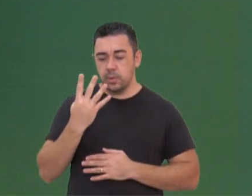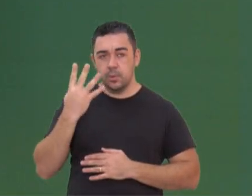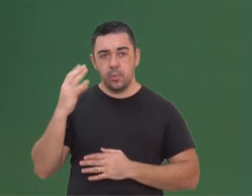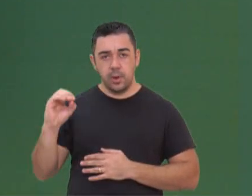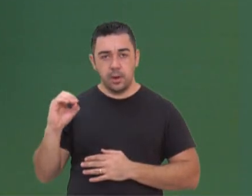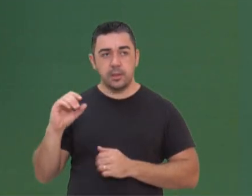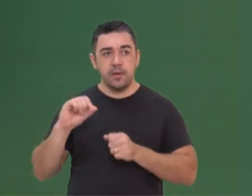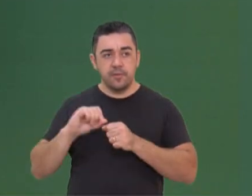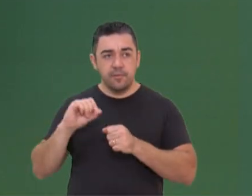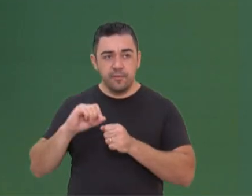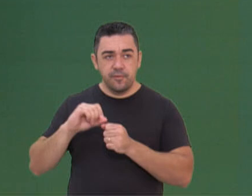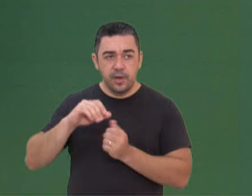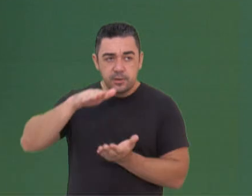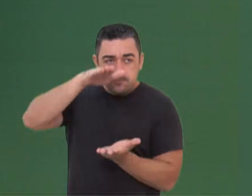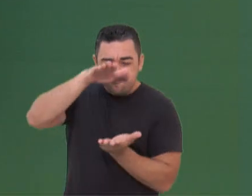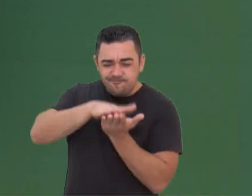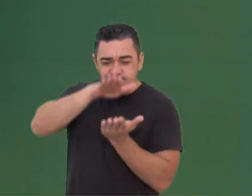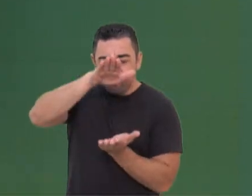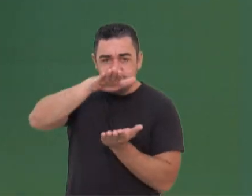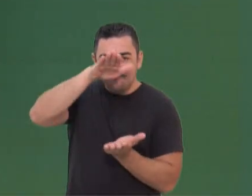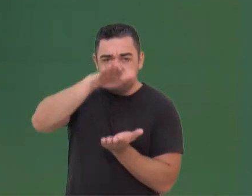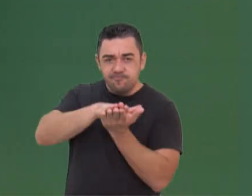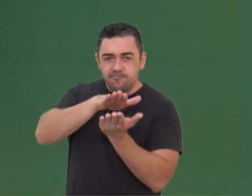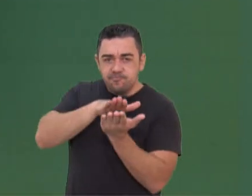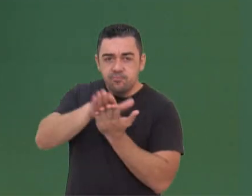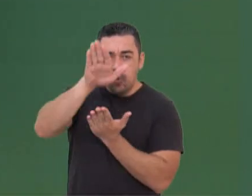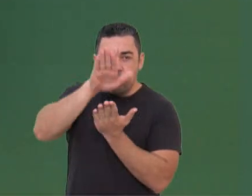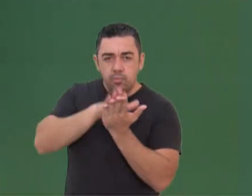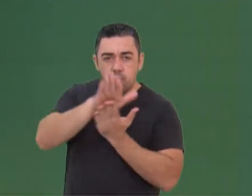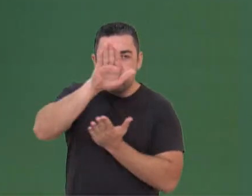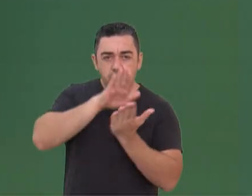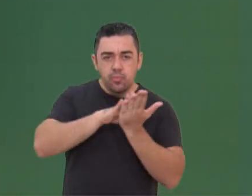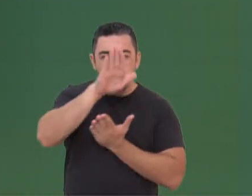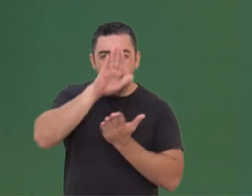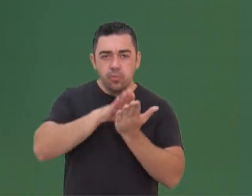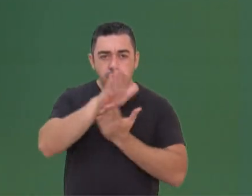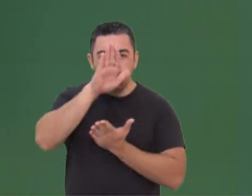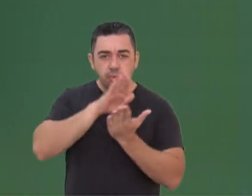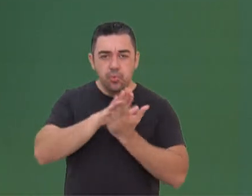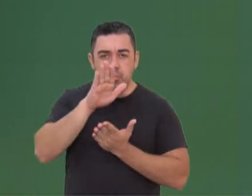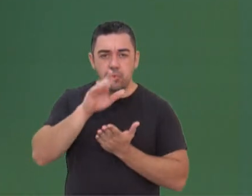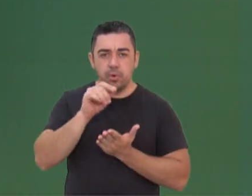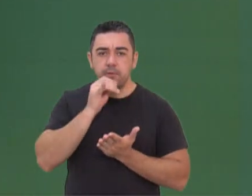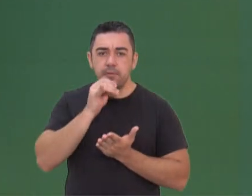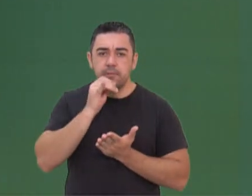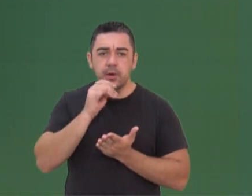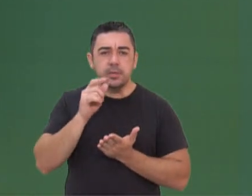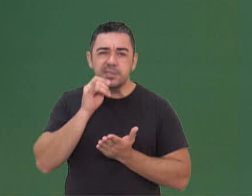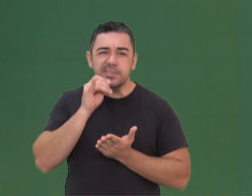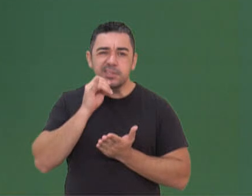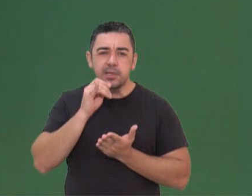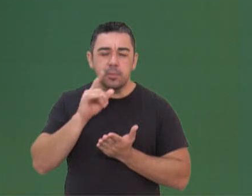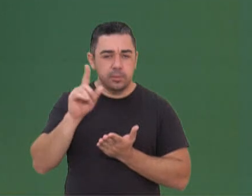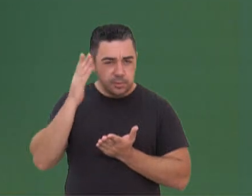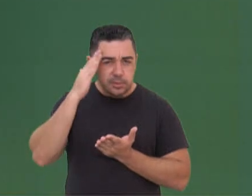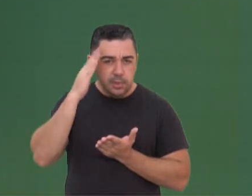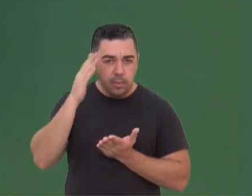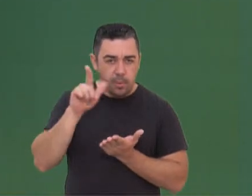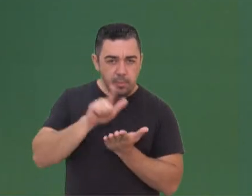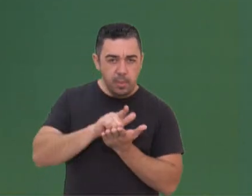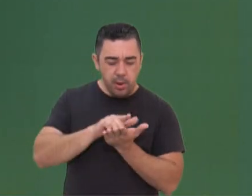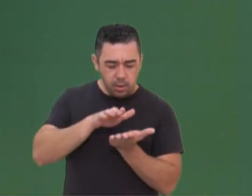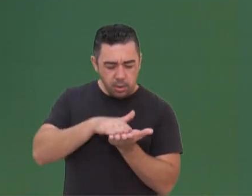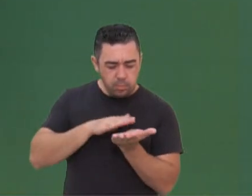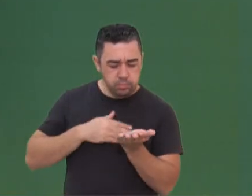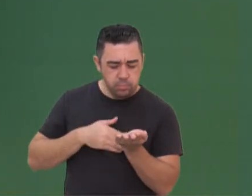criou essa prensa móvel. Prensa móvel. O processo de prensar as